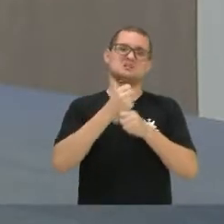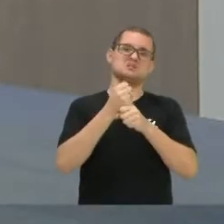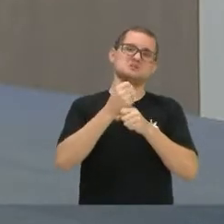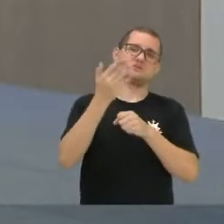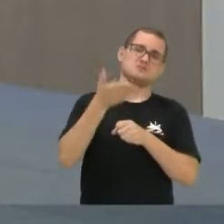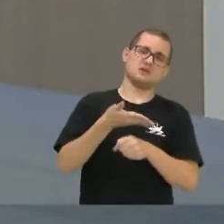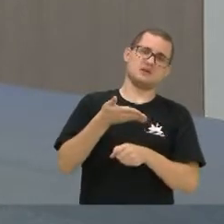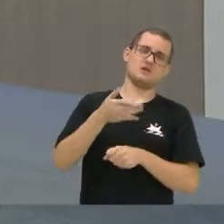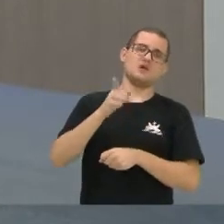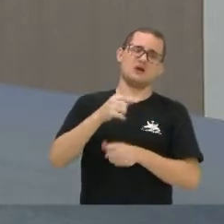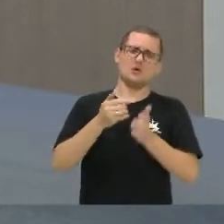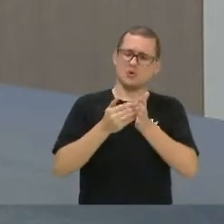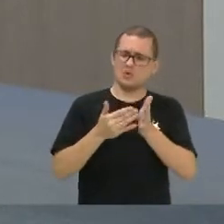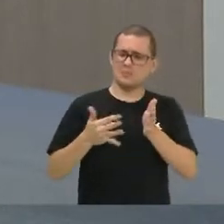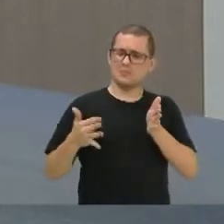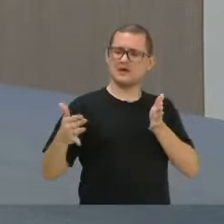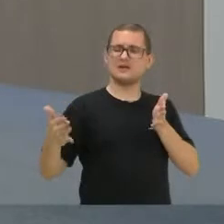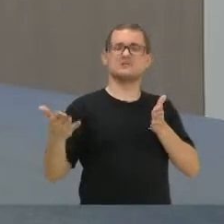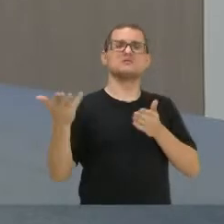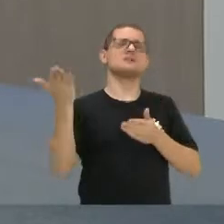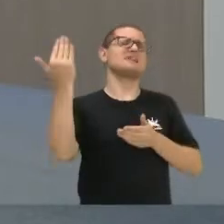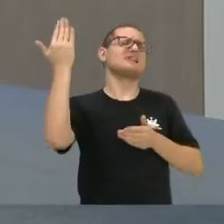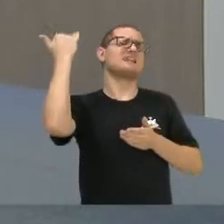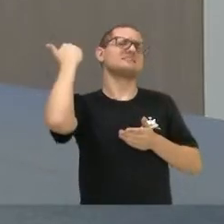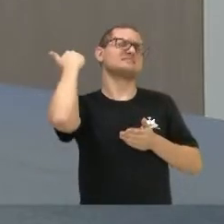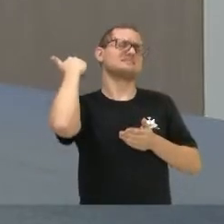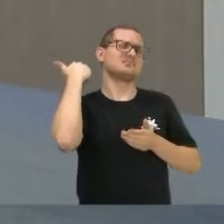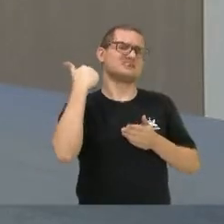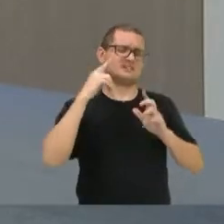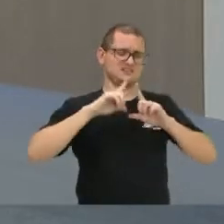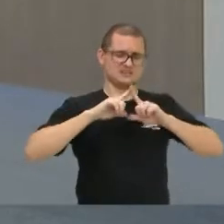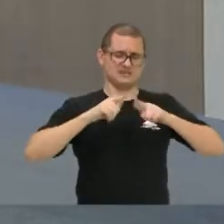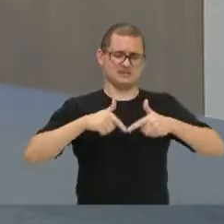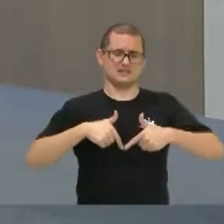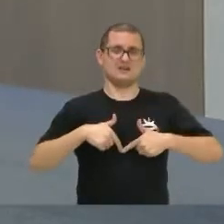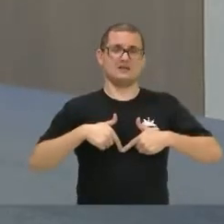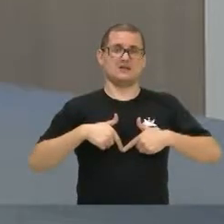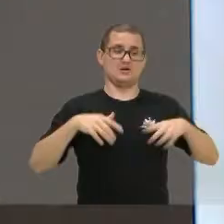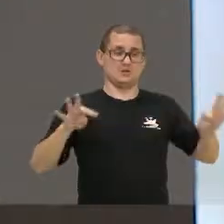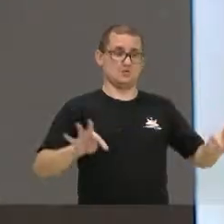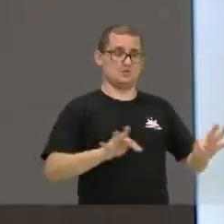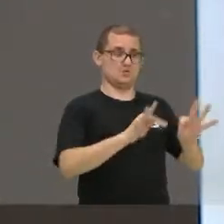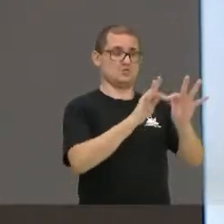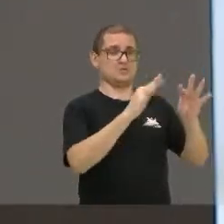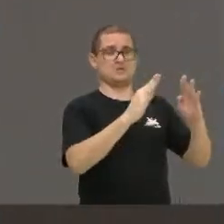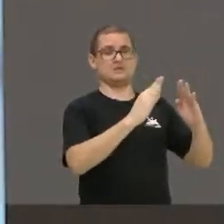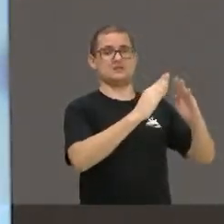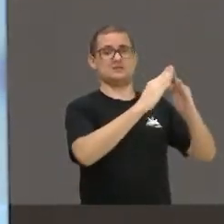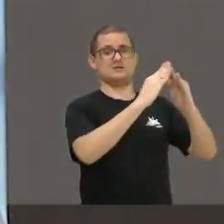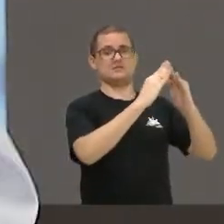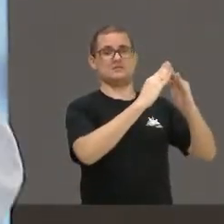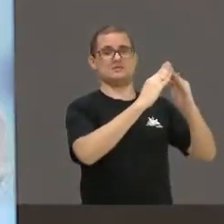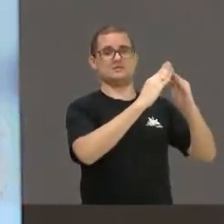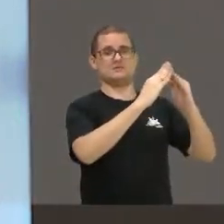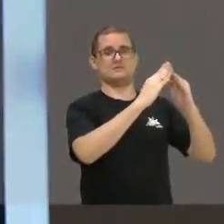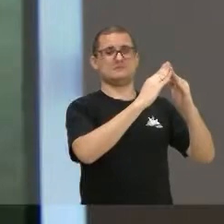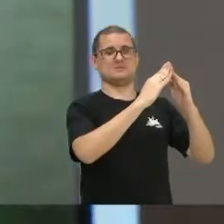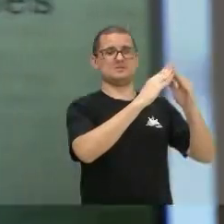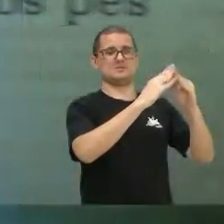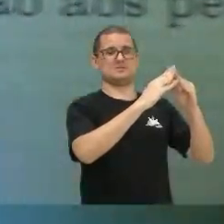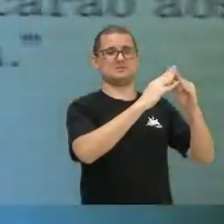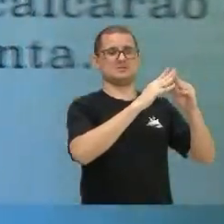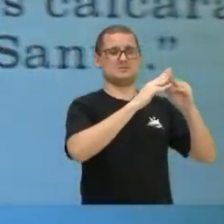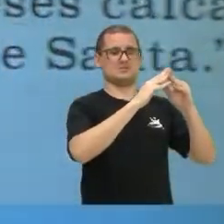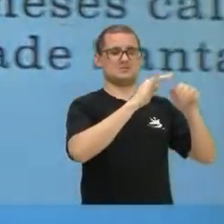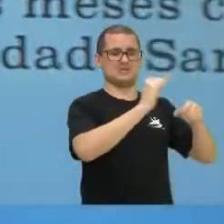foi um período que na história de israel o templo de jerusalém for a profanado e